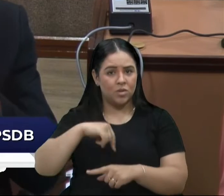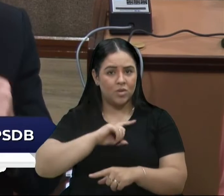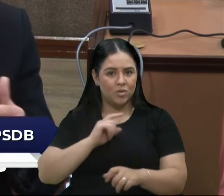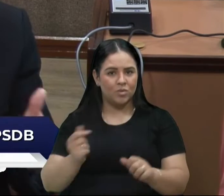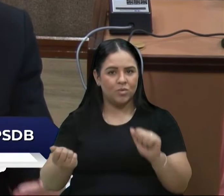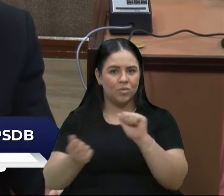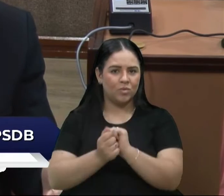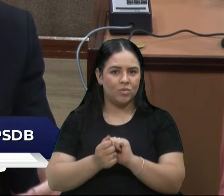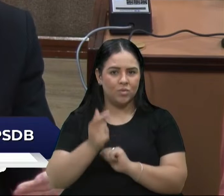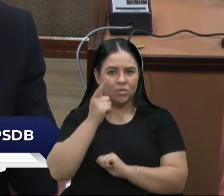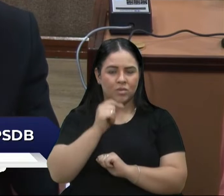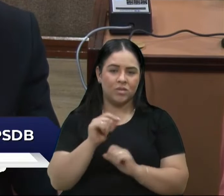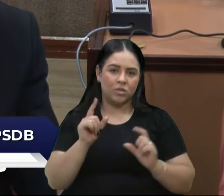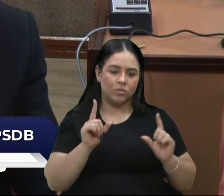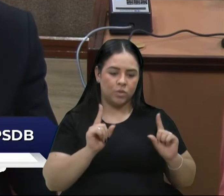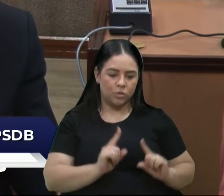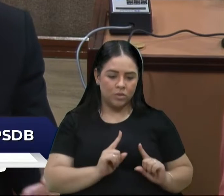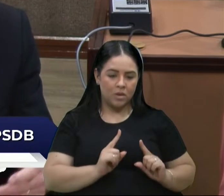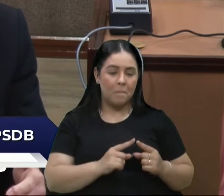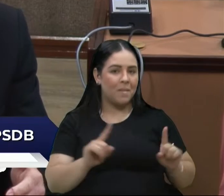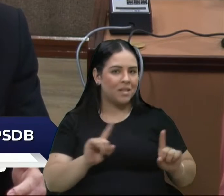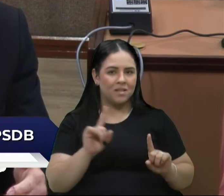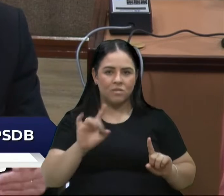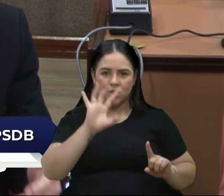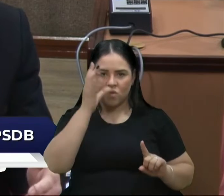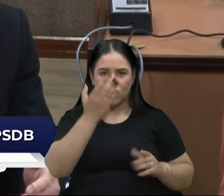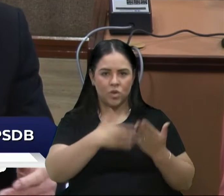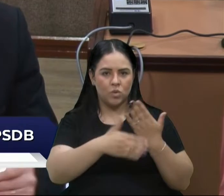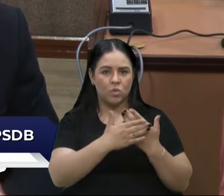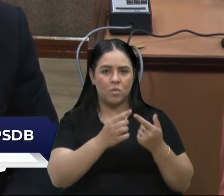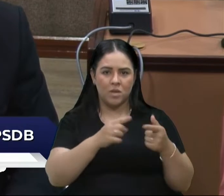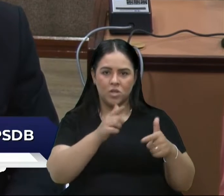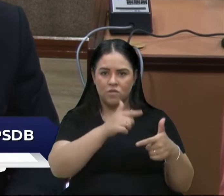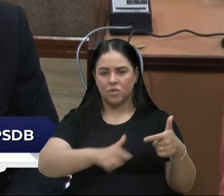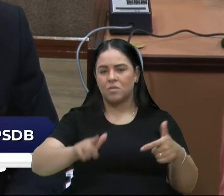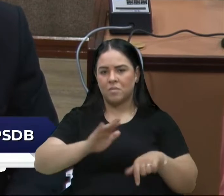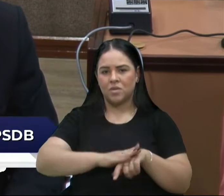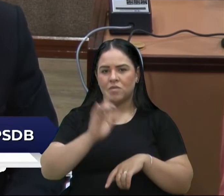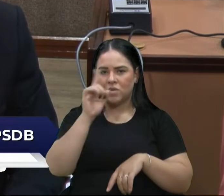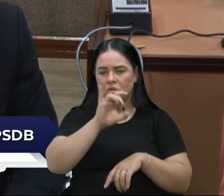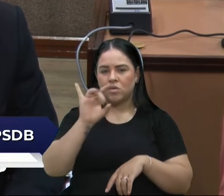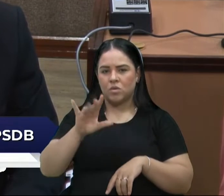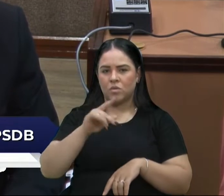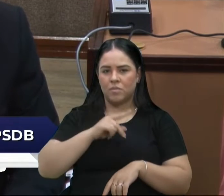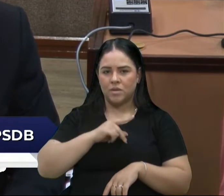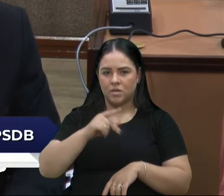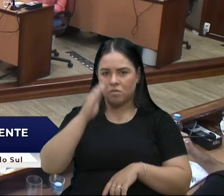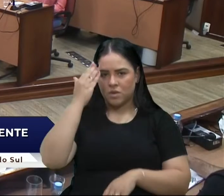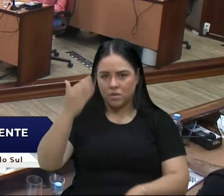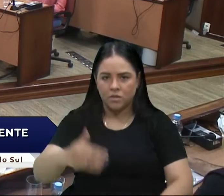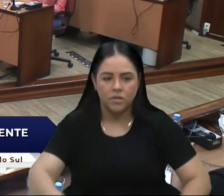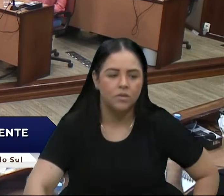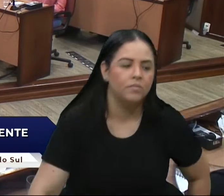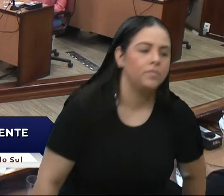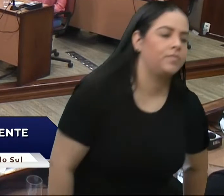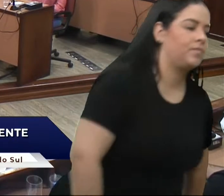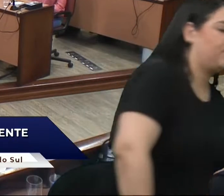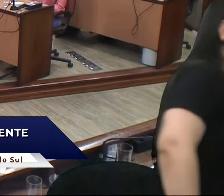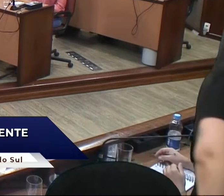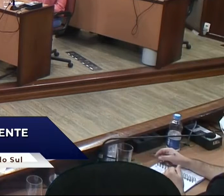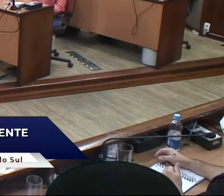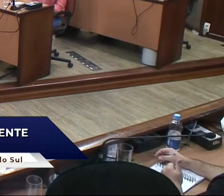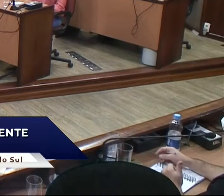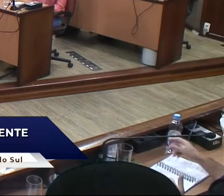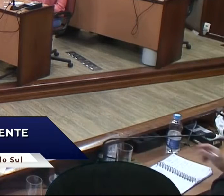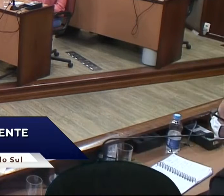juntos vamos amenizar, não vamos resolver tudo. Divididos, nós vamos ter grandes dificuldades. Era isso, meu muito obrigado. Obrigado, vereador